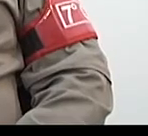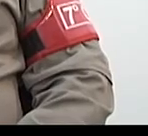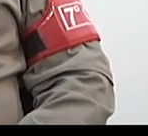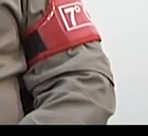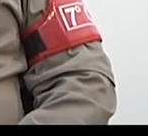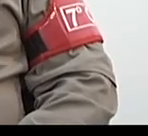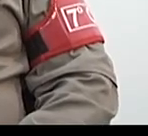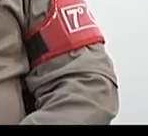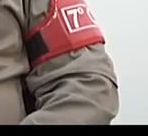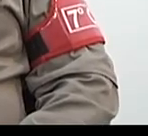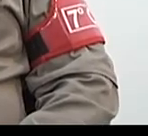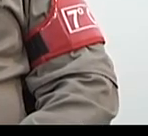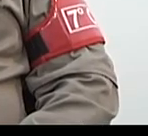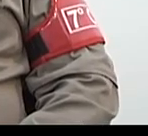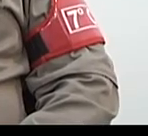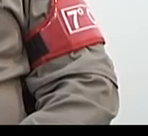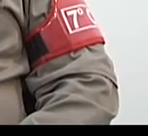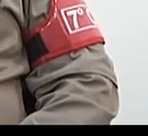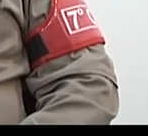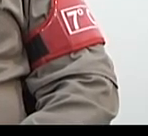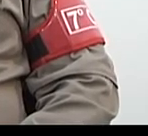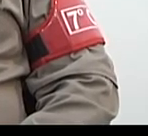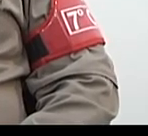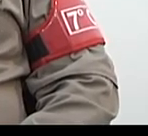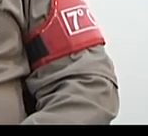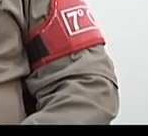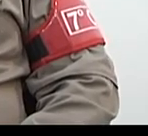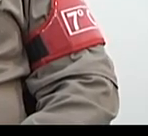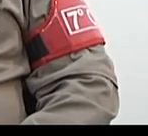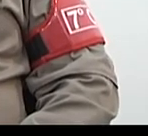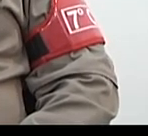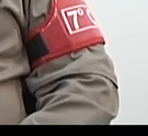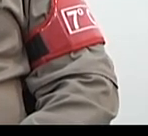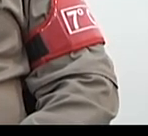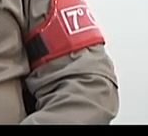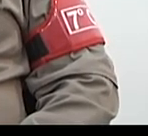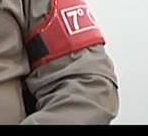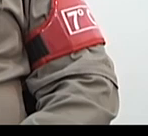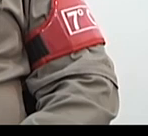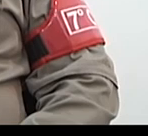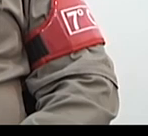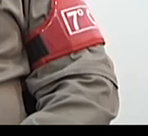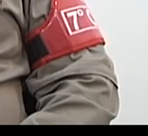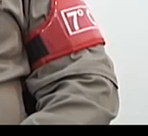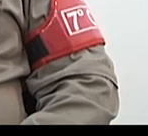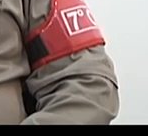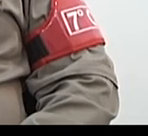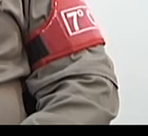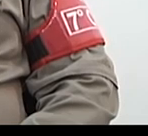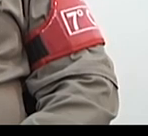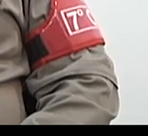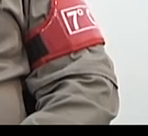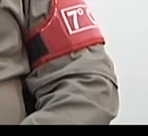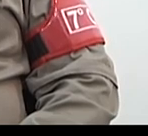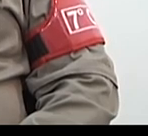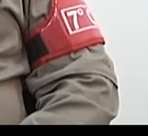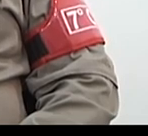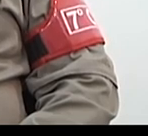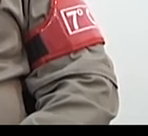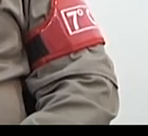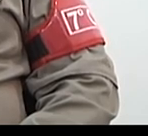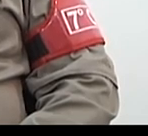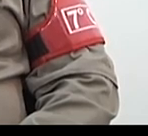O gás liquefeito de petróleo, o nosso gás de cozinha, ele exige um cuidado especial.